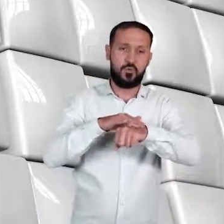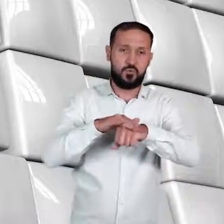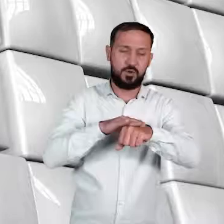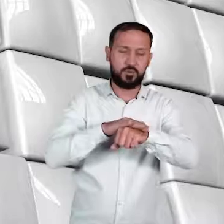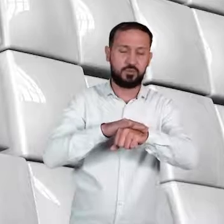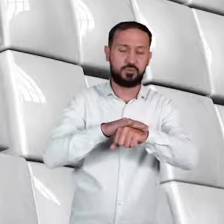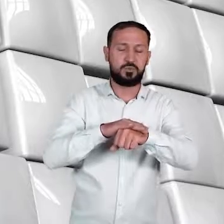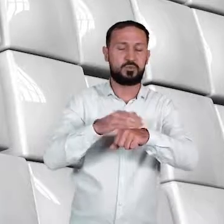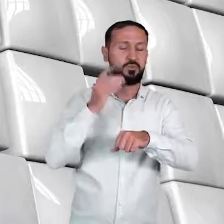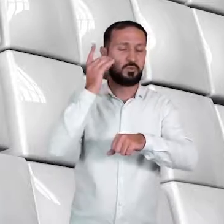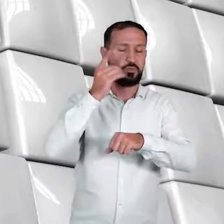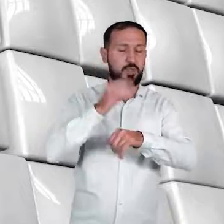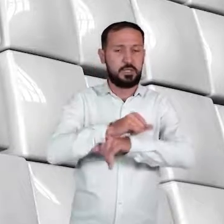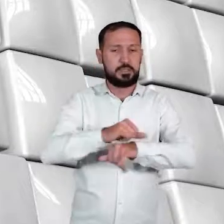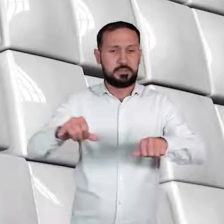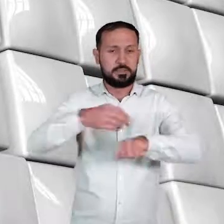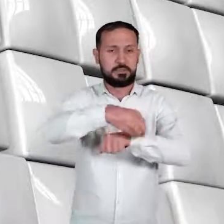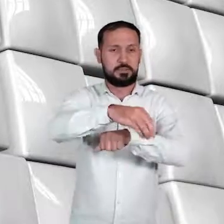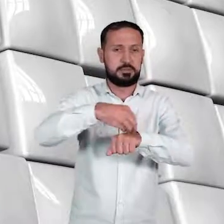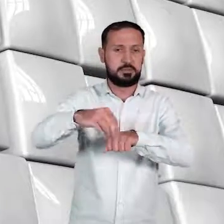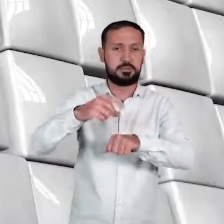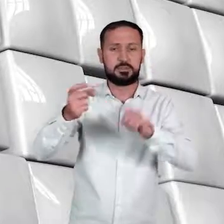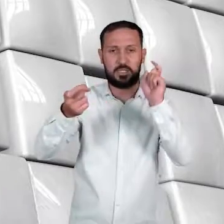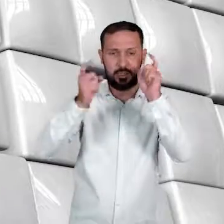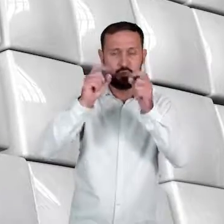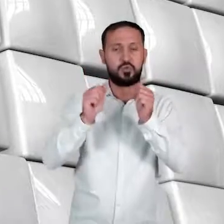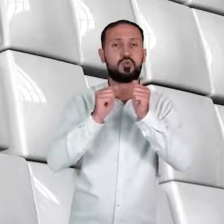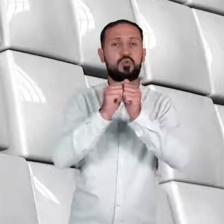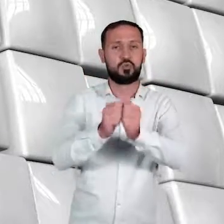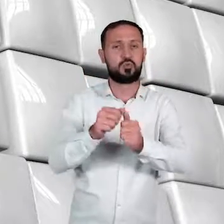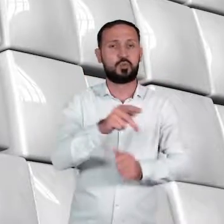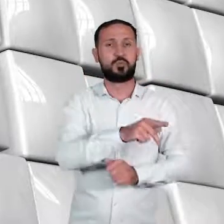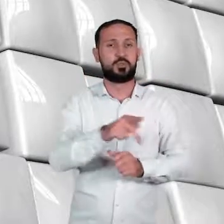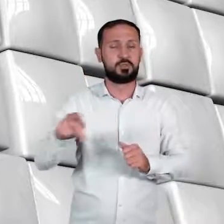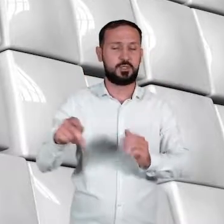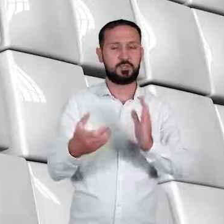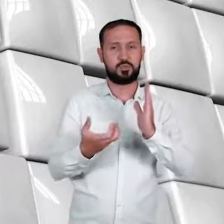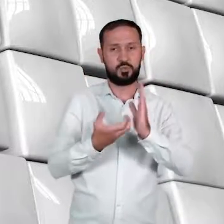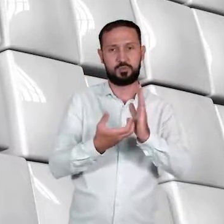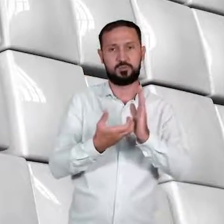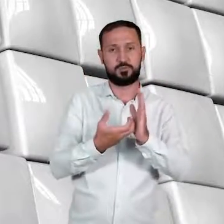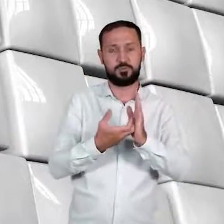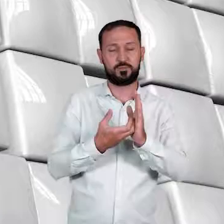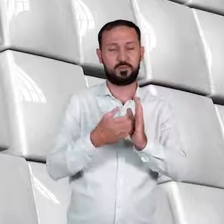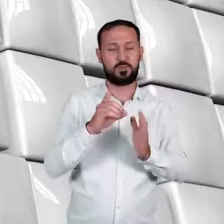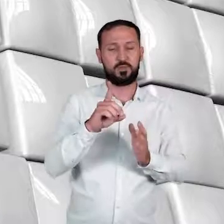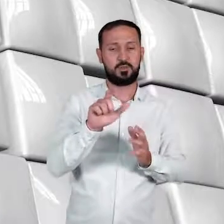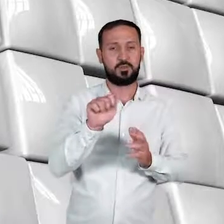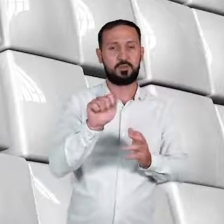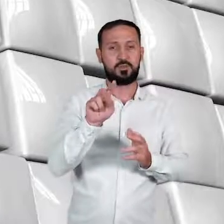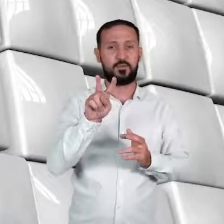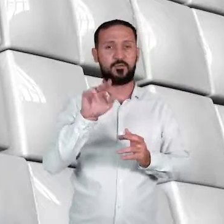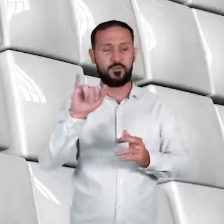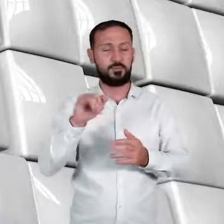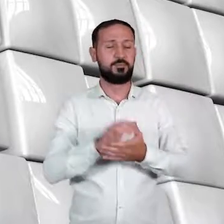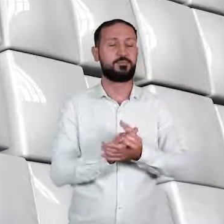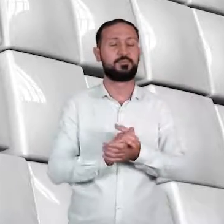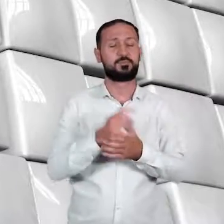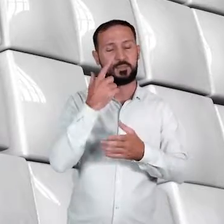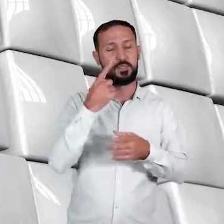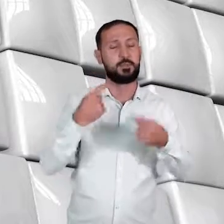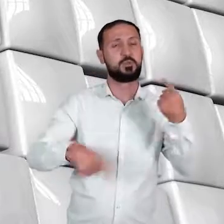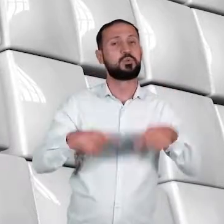os parlamentares os resultados da reunião com o presidente do Senado Federal, Davi Alcolumbre. Foi